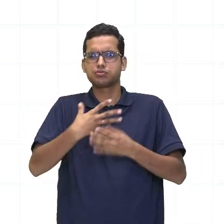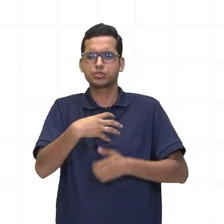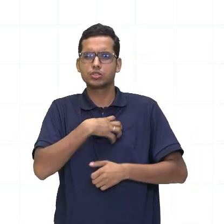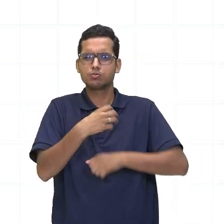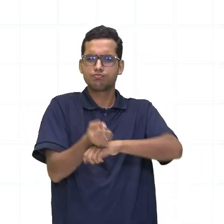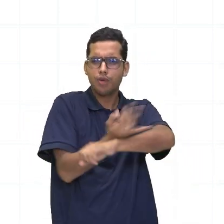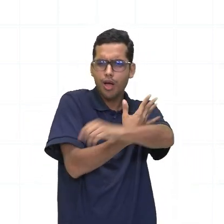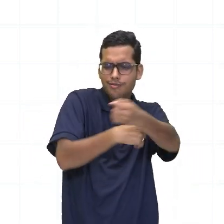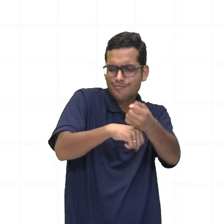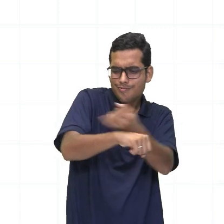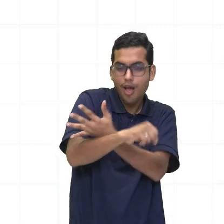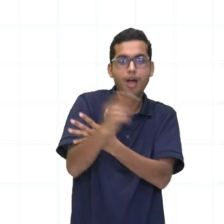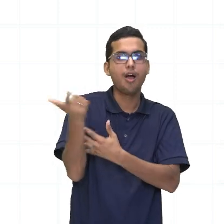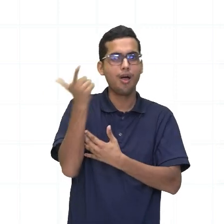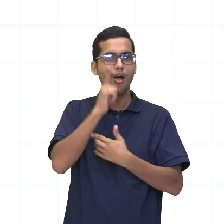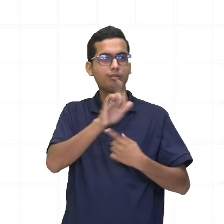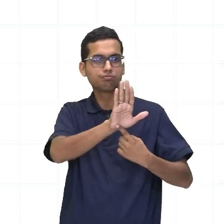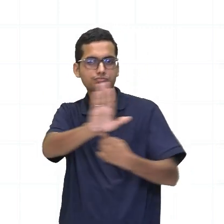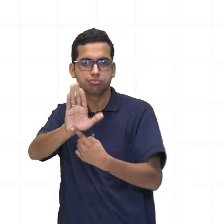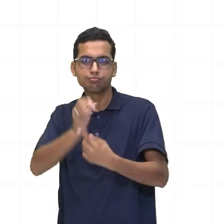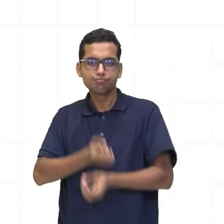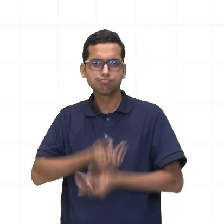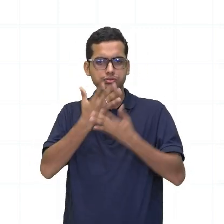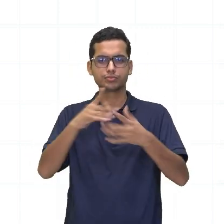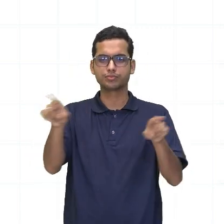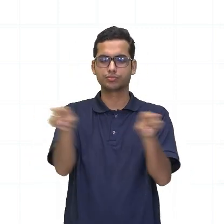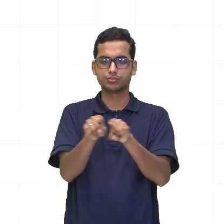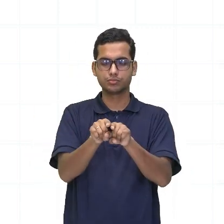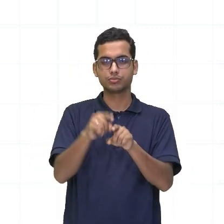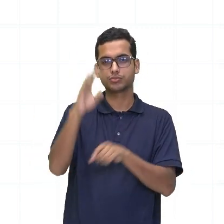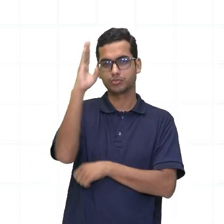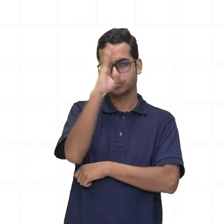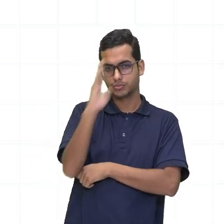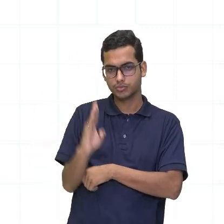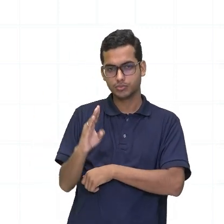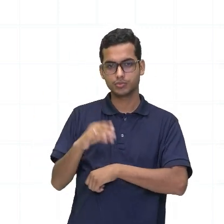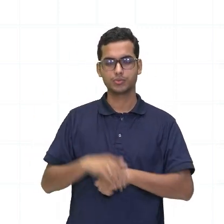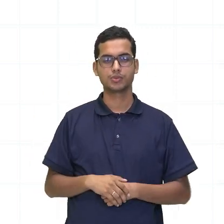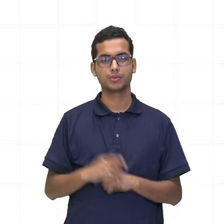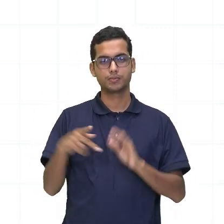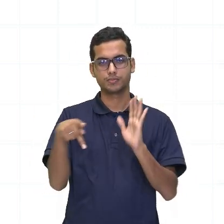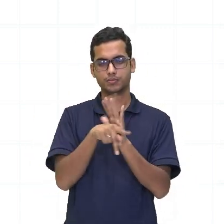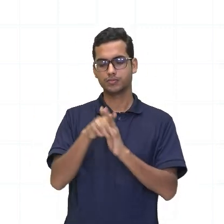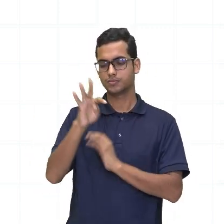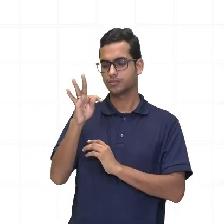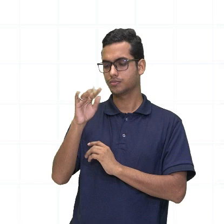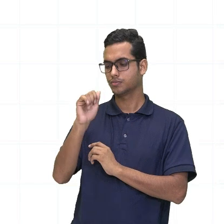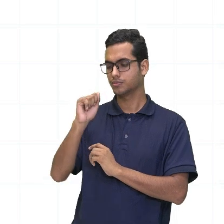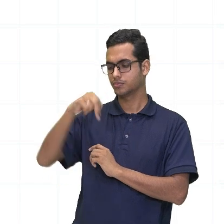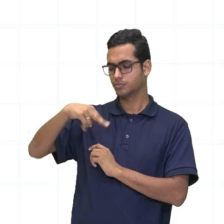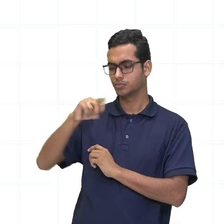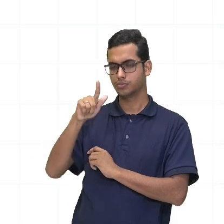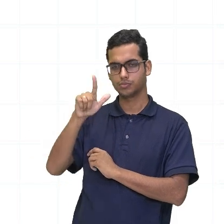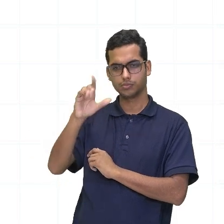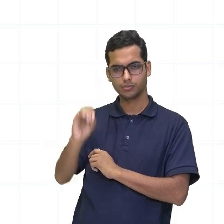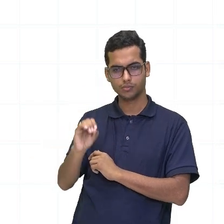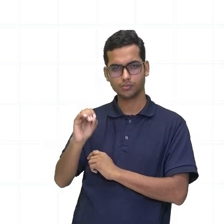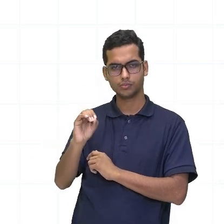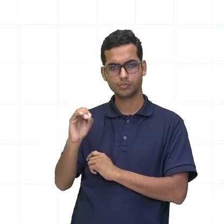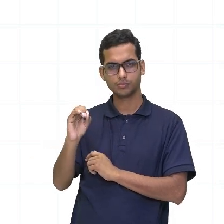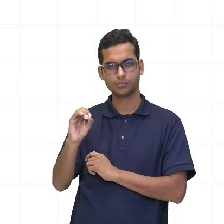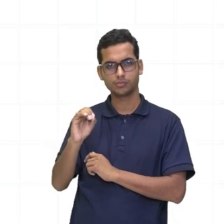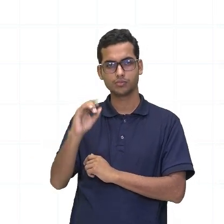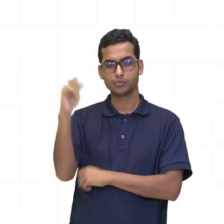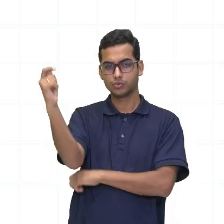para o nosso um pouquinho mais próximo do Brasil, que é o tango argentino. O tango argentino é originário